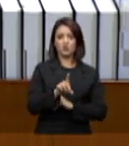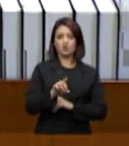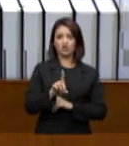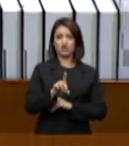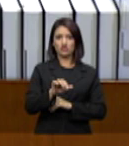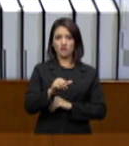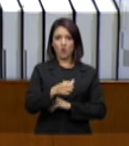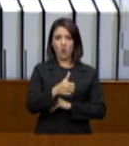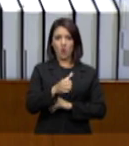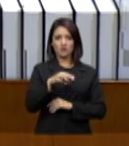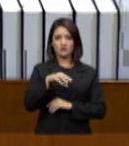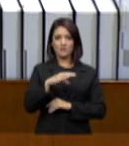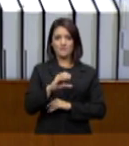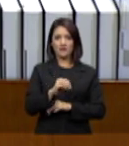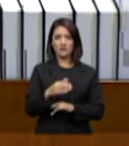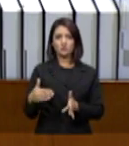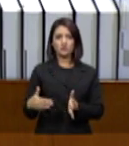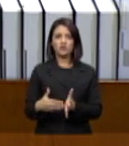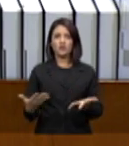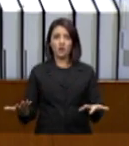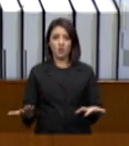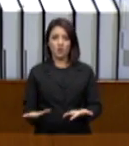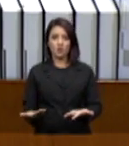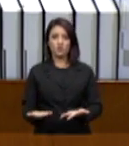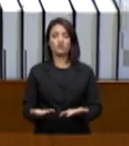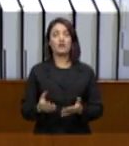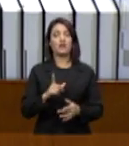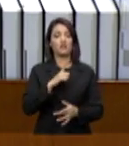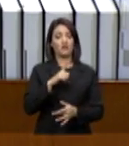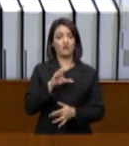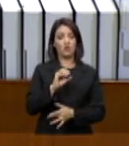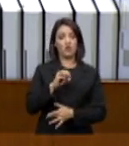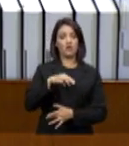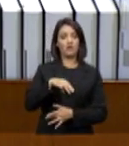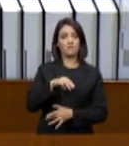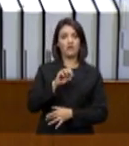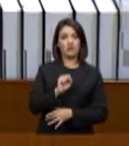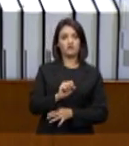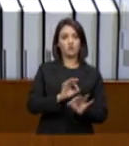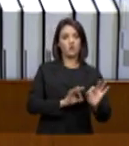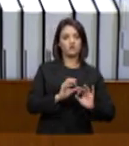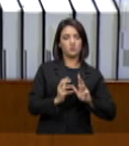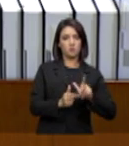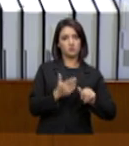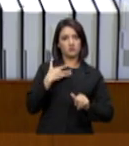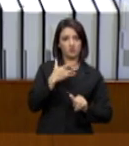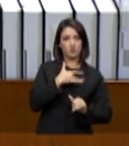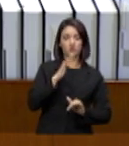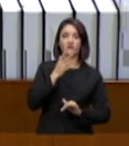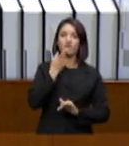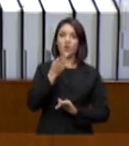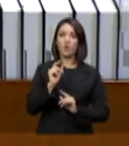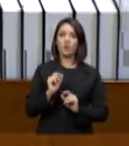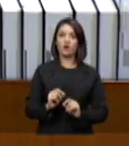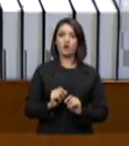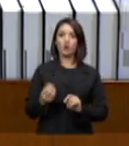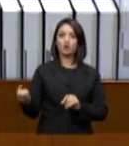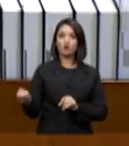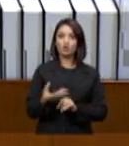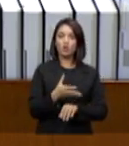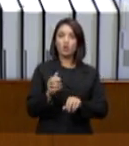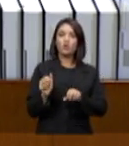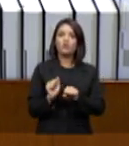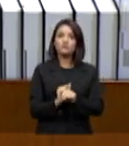11 de março quando a organização mundial da saúde declarou que o novo coronavírus